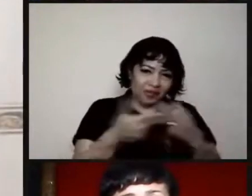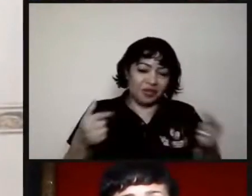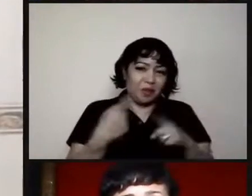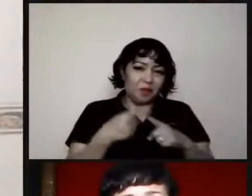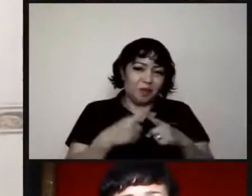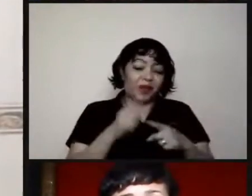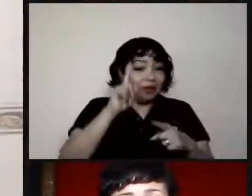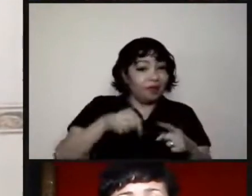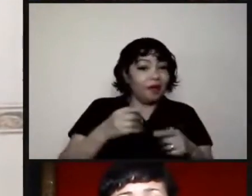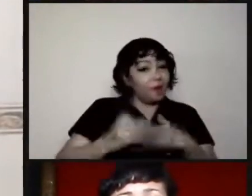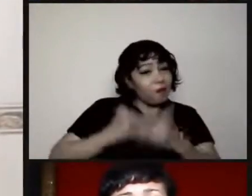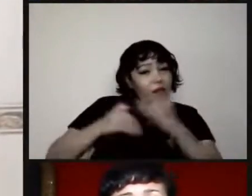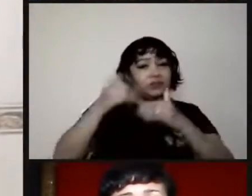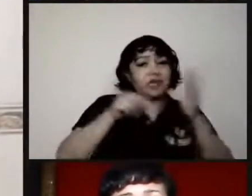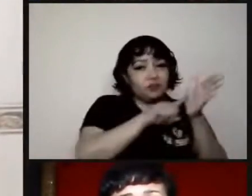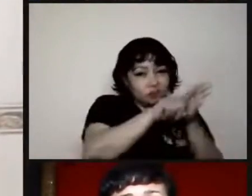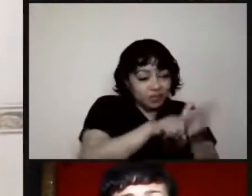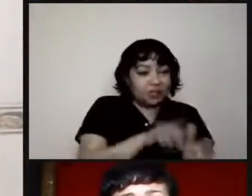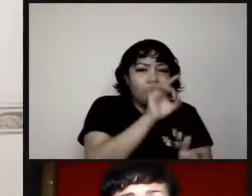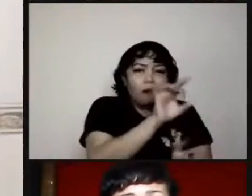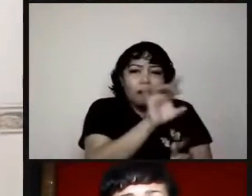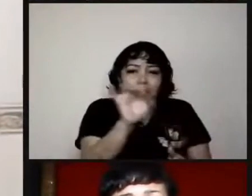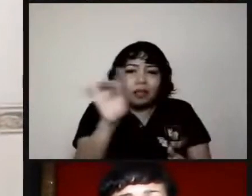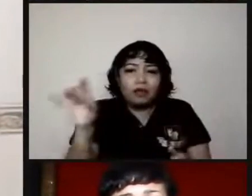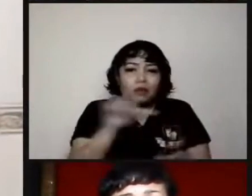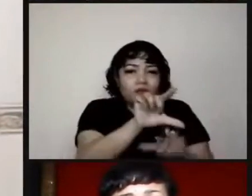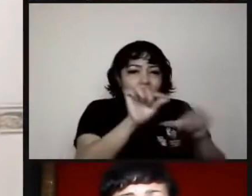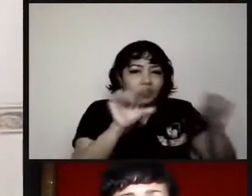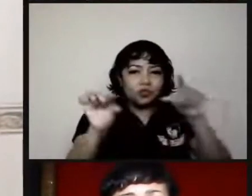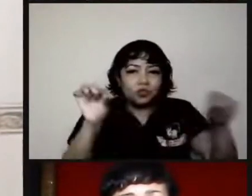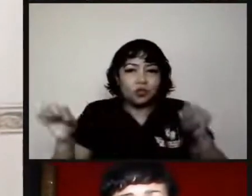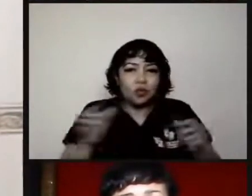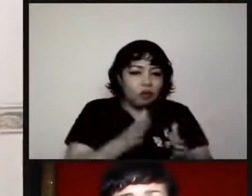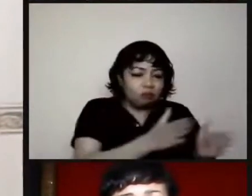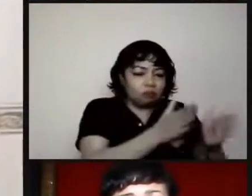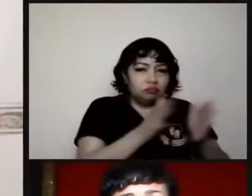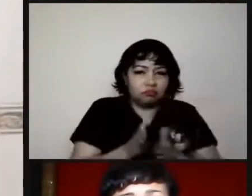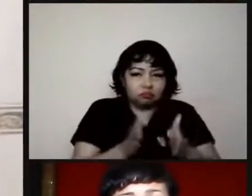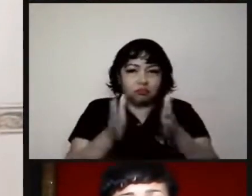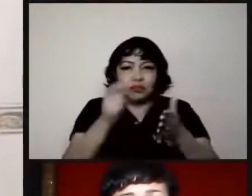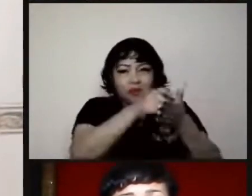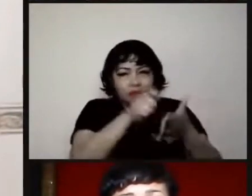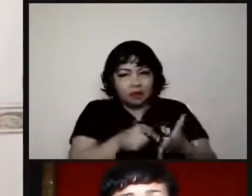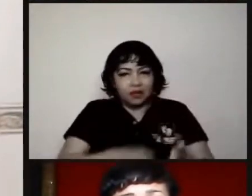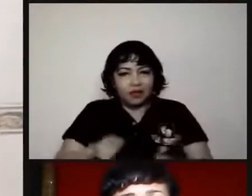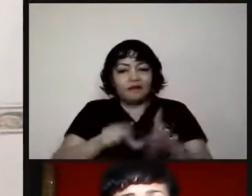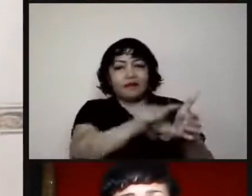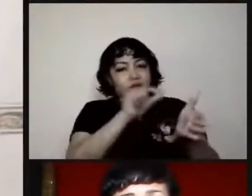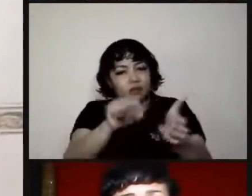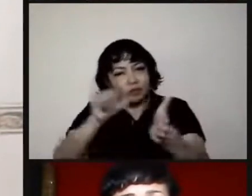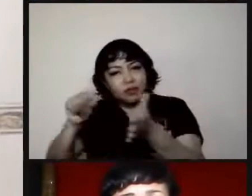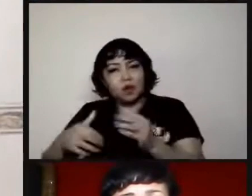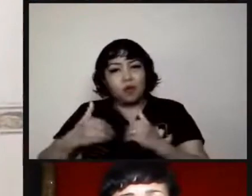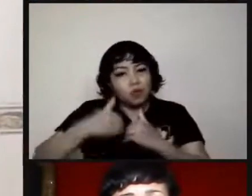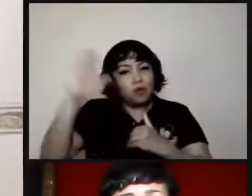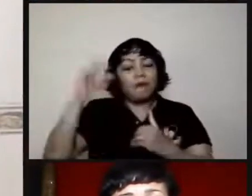de pesquisa, né? Então cada um vai escolher aí um caminho para poder escrever. E quanto mais a